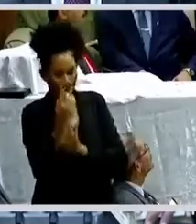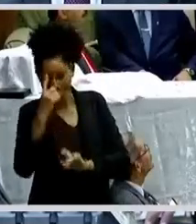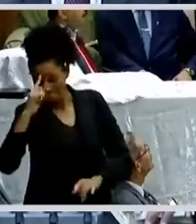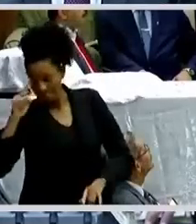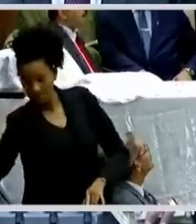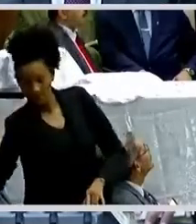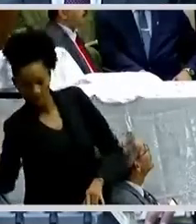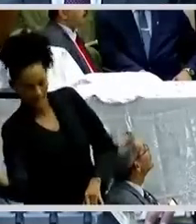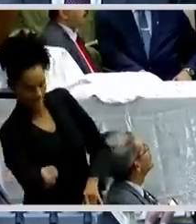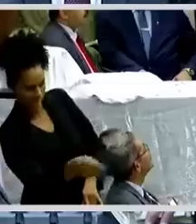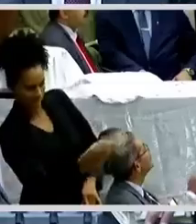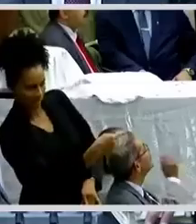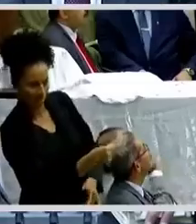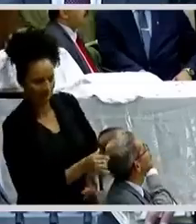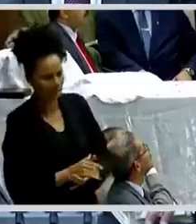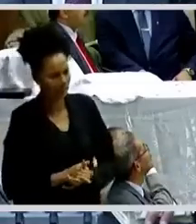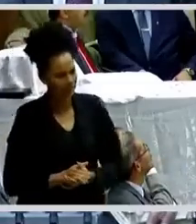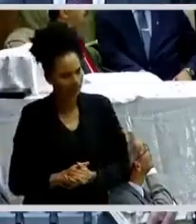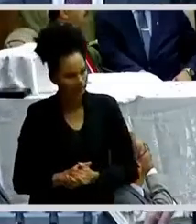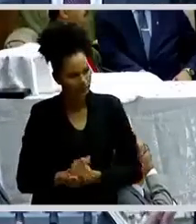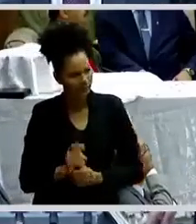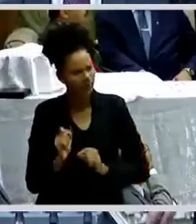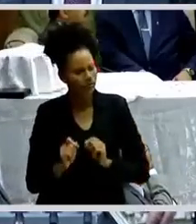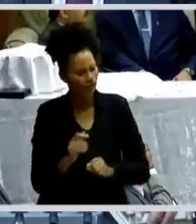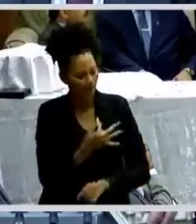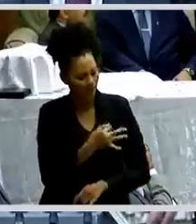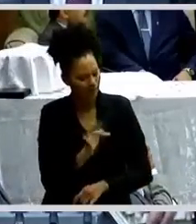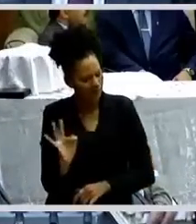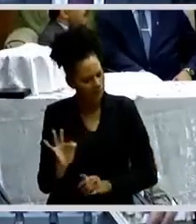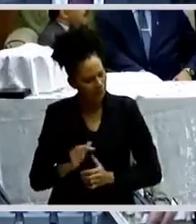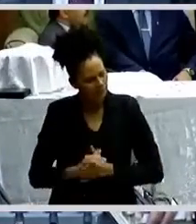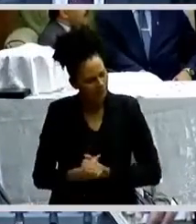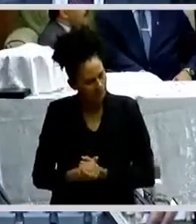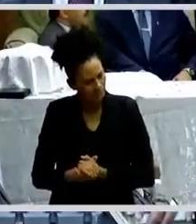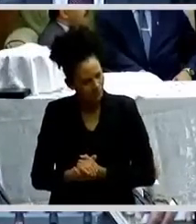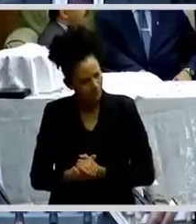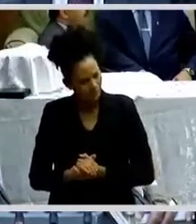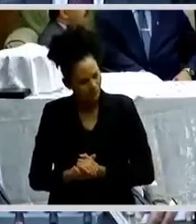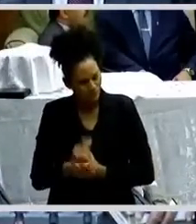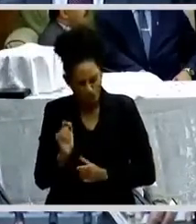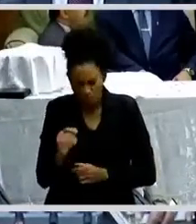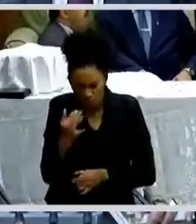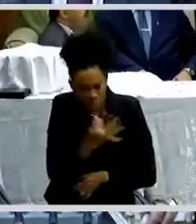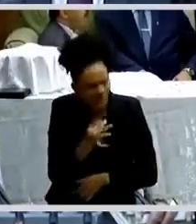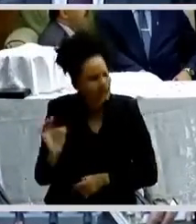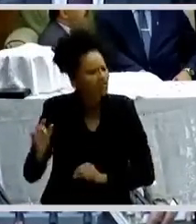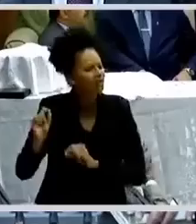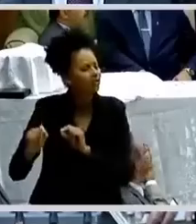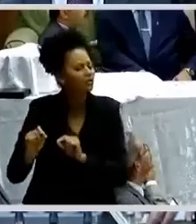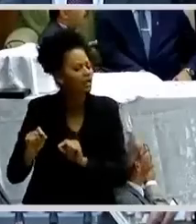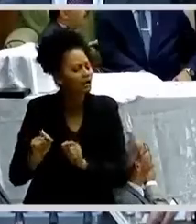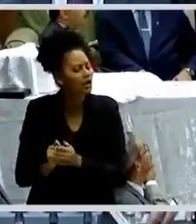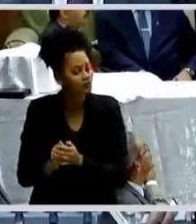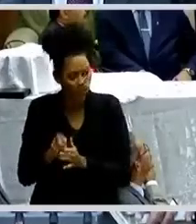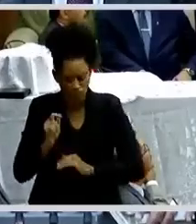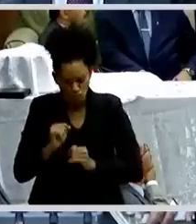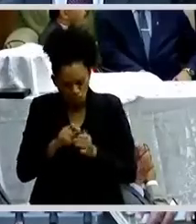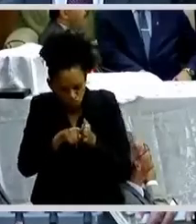clero, que eram os fariseus. E dos fariseus estavam aqui os peritos.